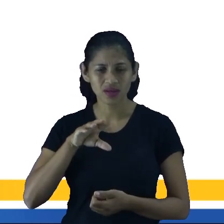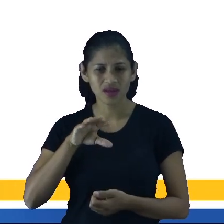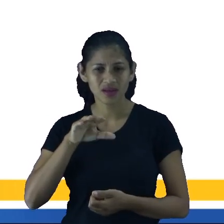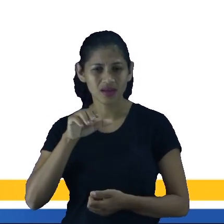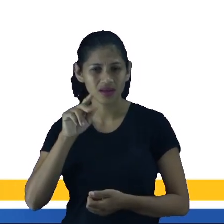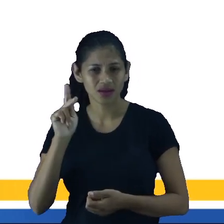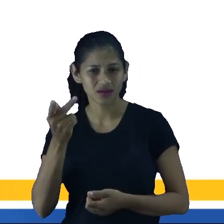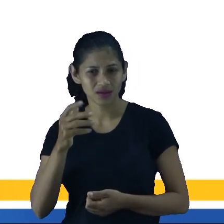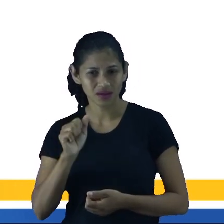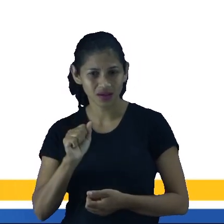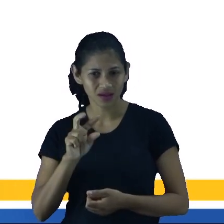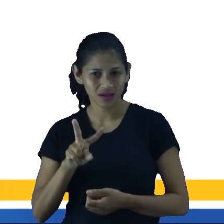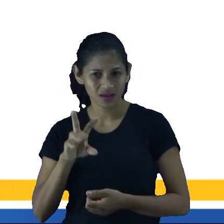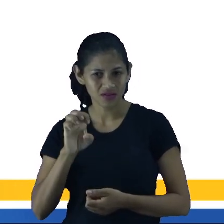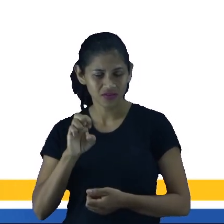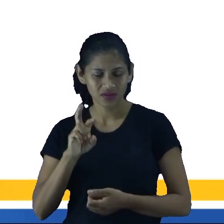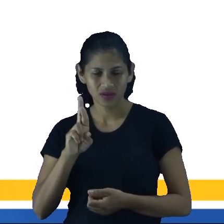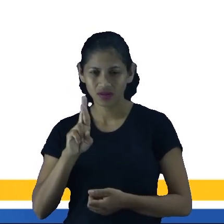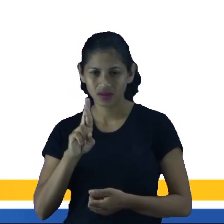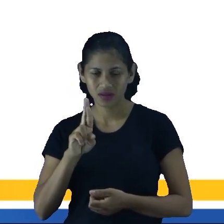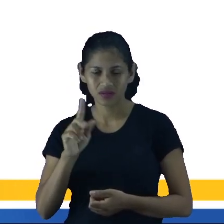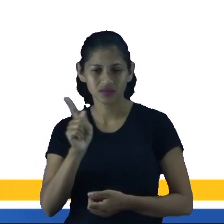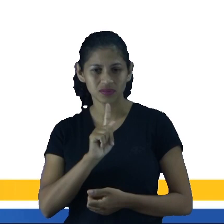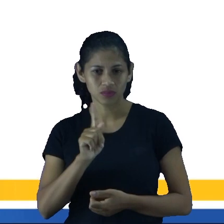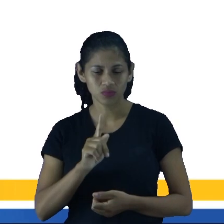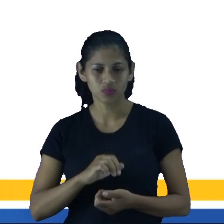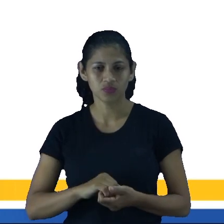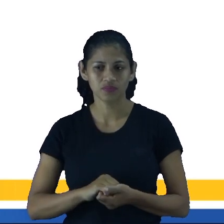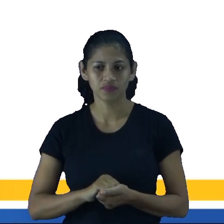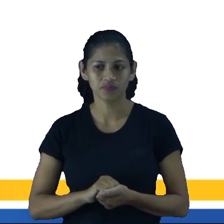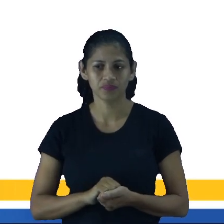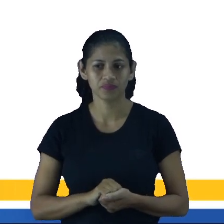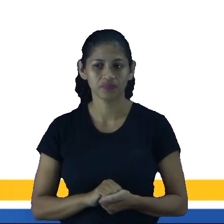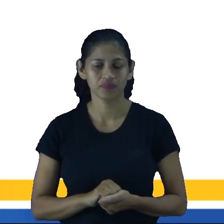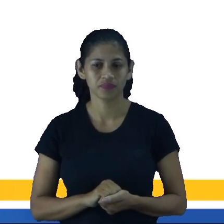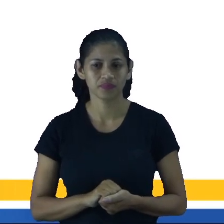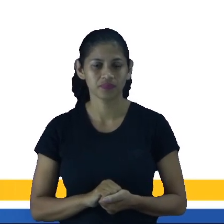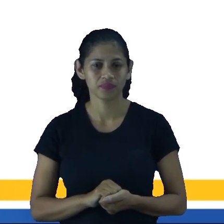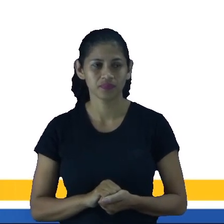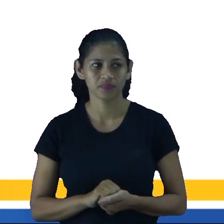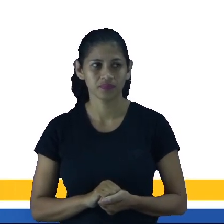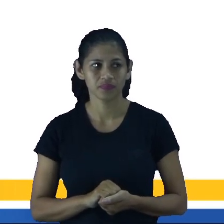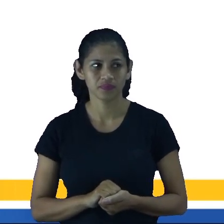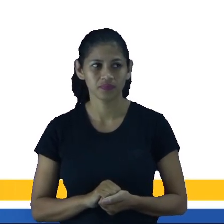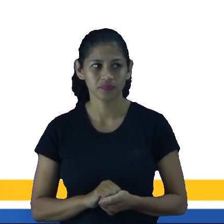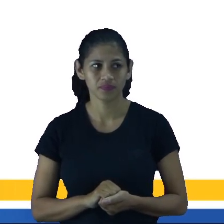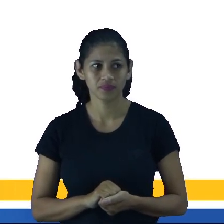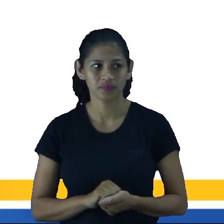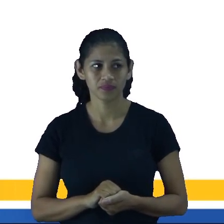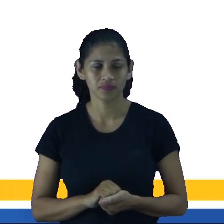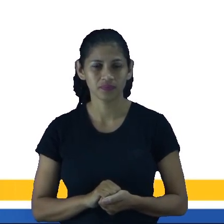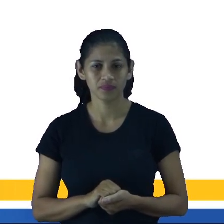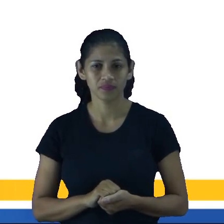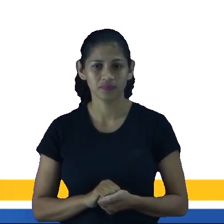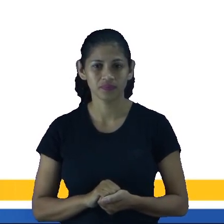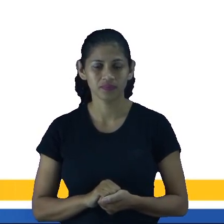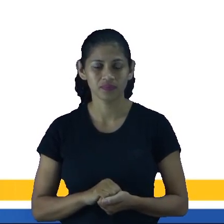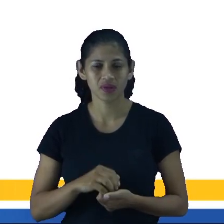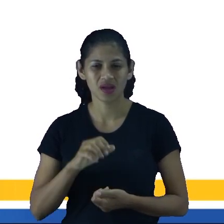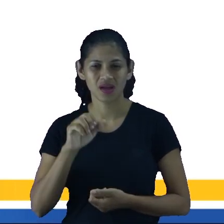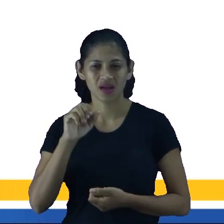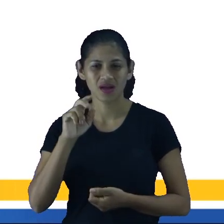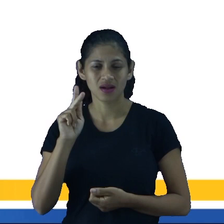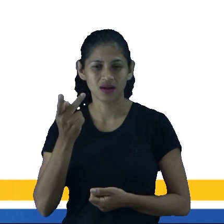saboroso. E o A, H e E, né? Que é o AHY, nem existe,